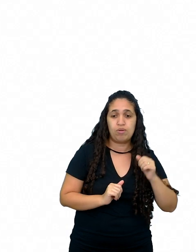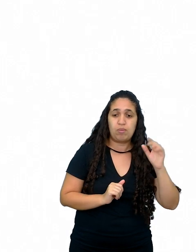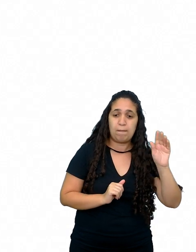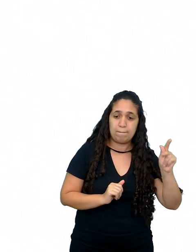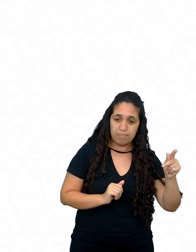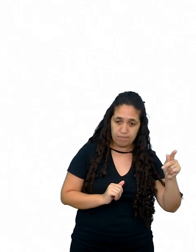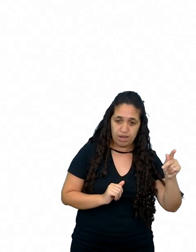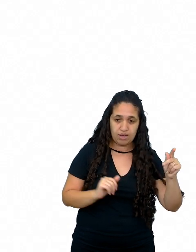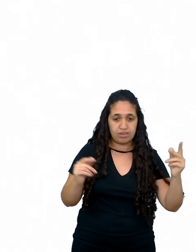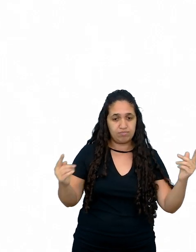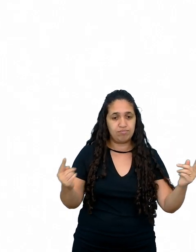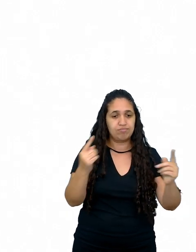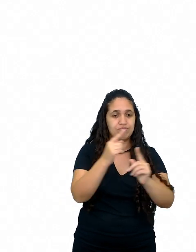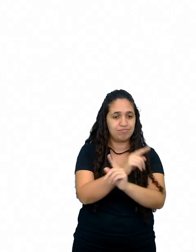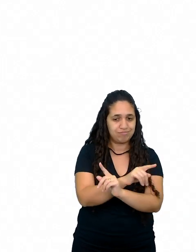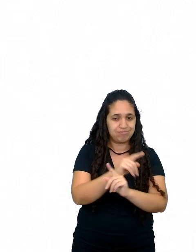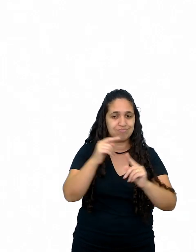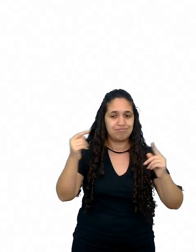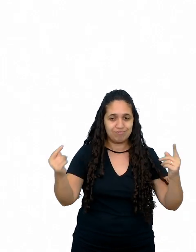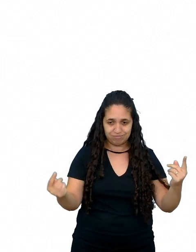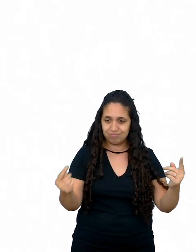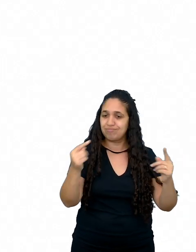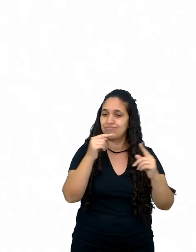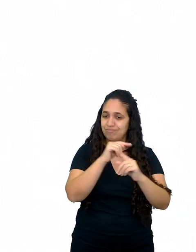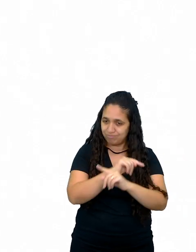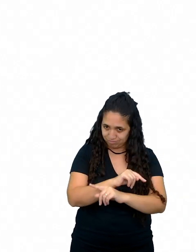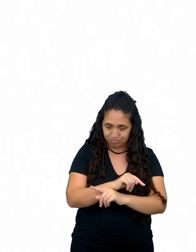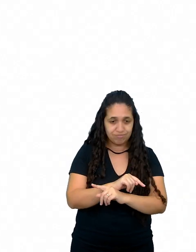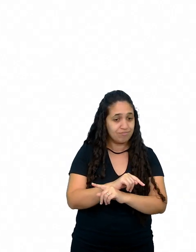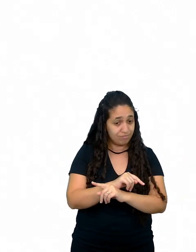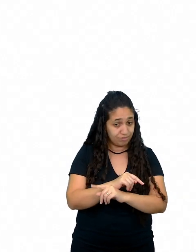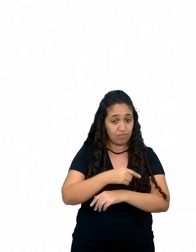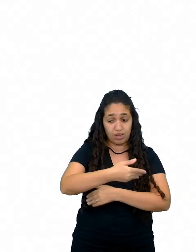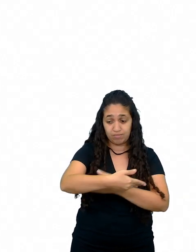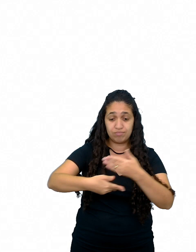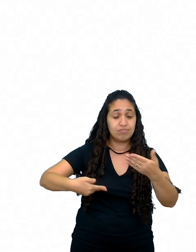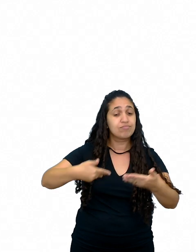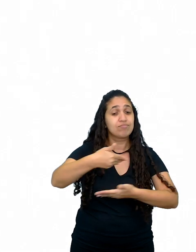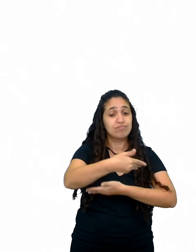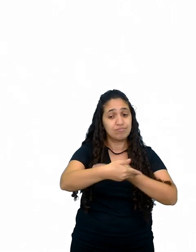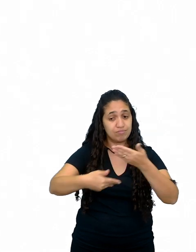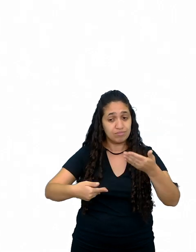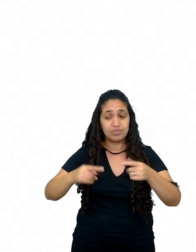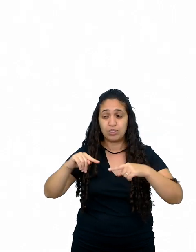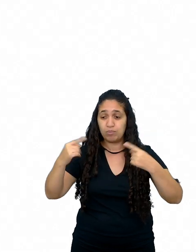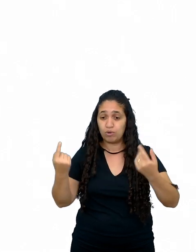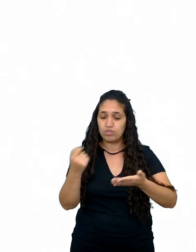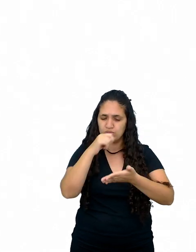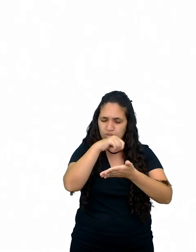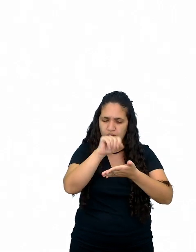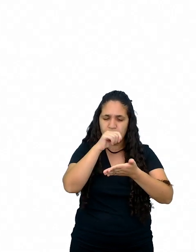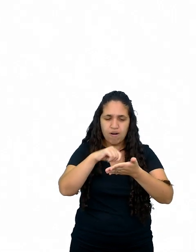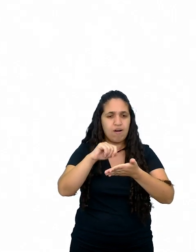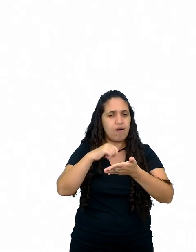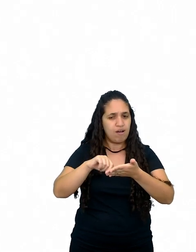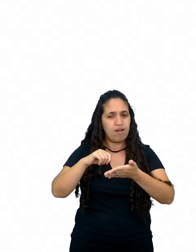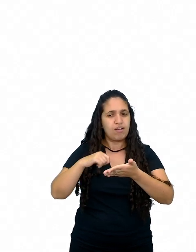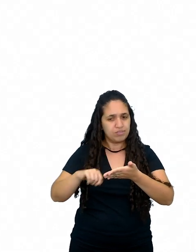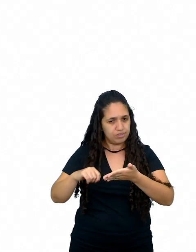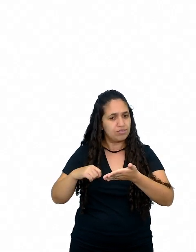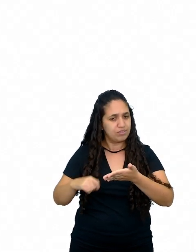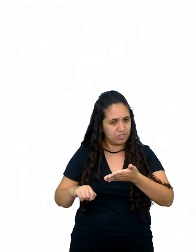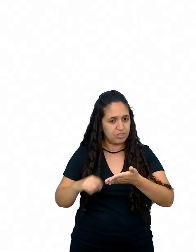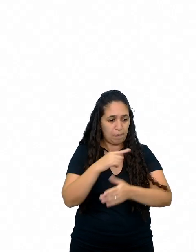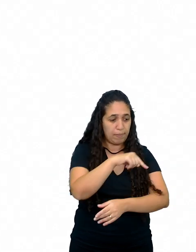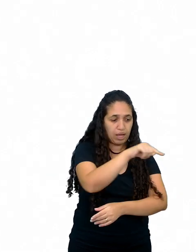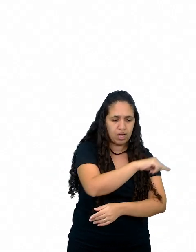números pares, e os números pares para os números ímpares, e a gente vai fazer essa correção trocada, né? Para